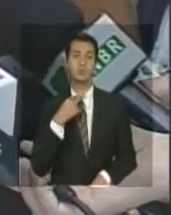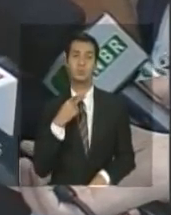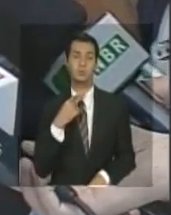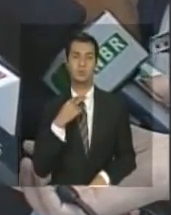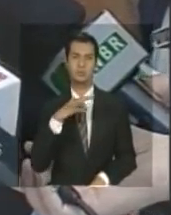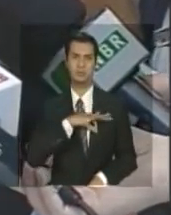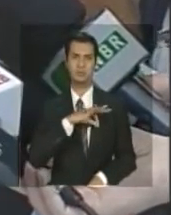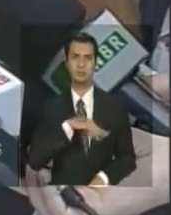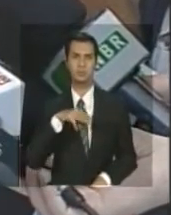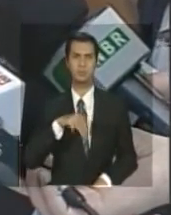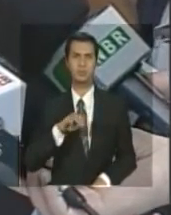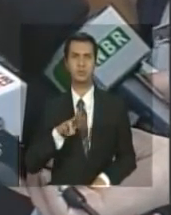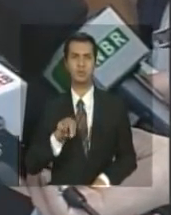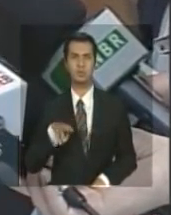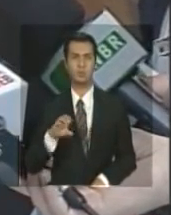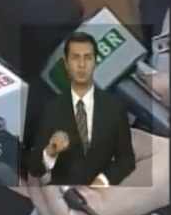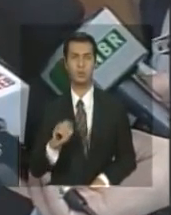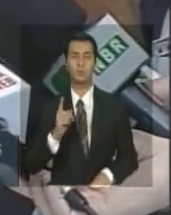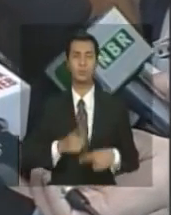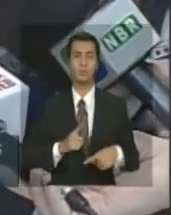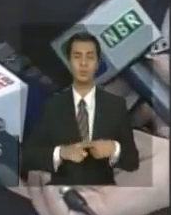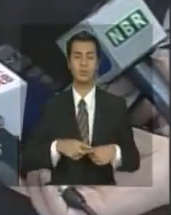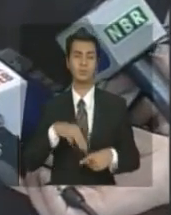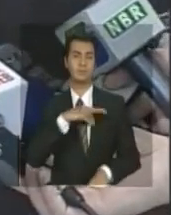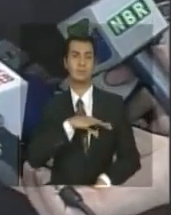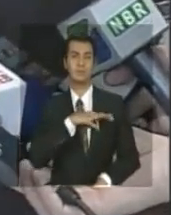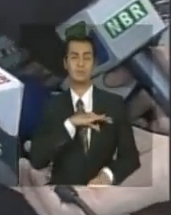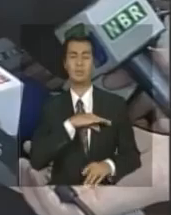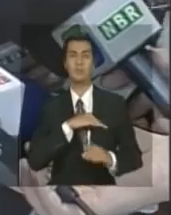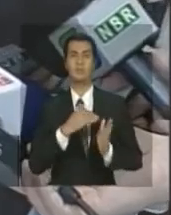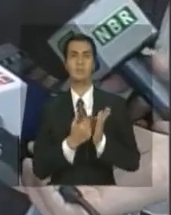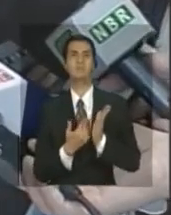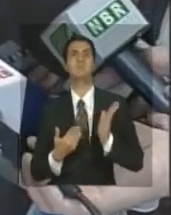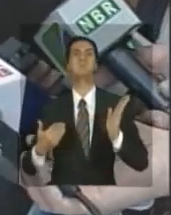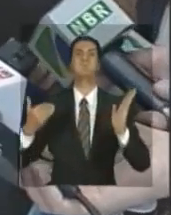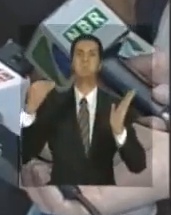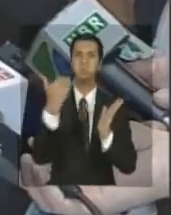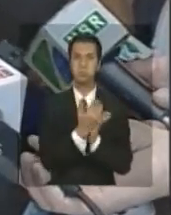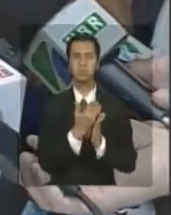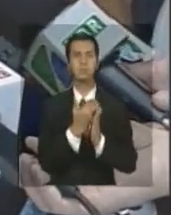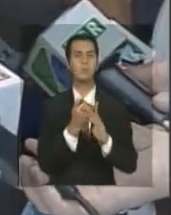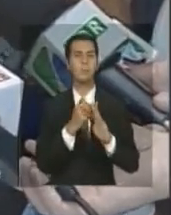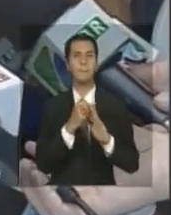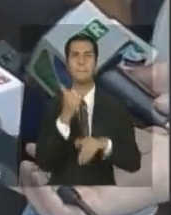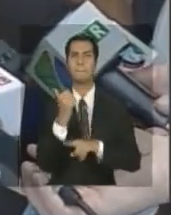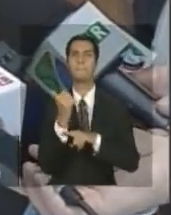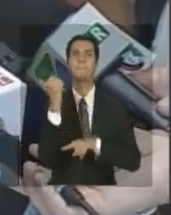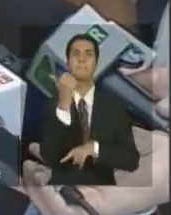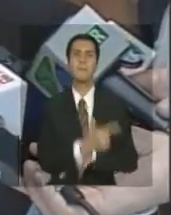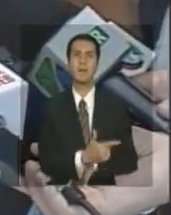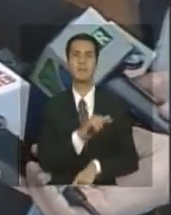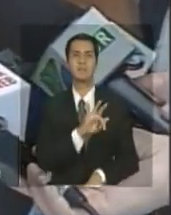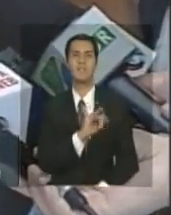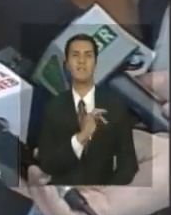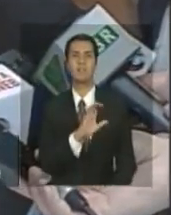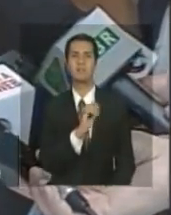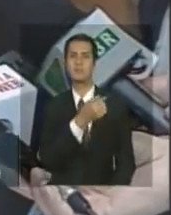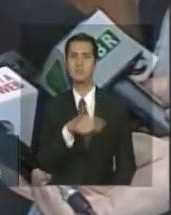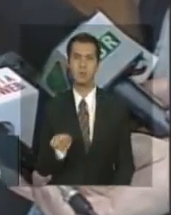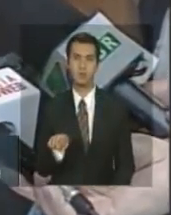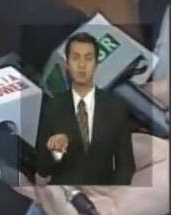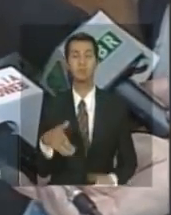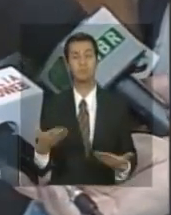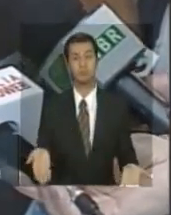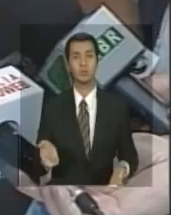verdade. Por quê? Porque o salário mínimo foi muito valorizado no Brasil. O salário mínimo cresceu muito acima da inflação. Então, à medida que o